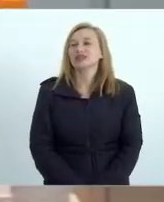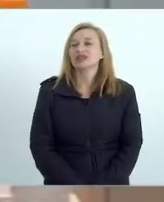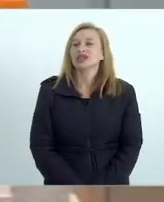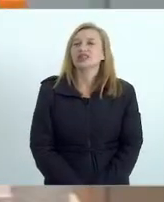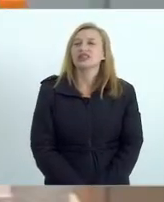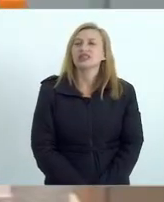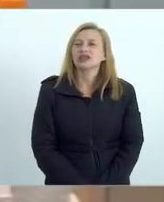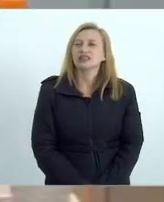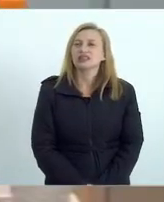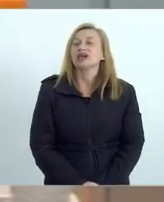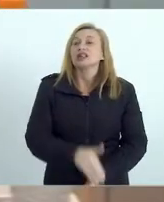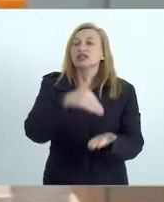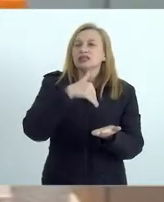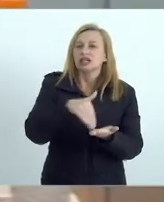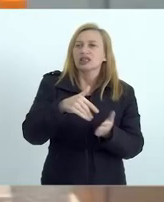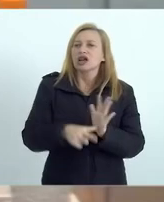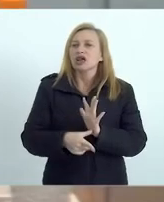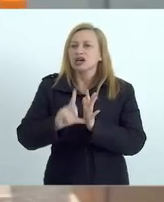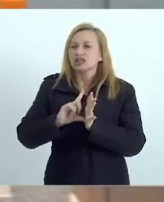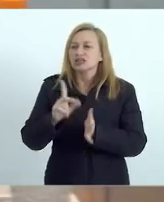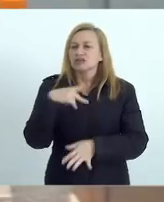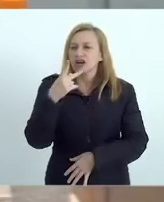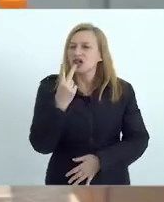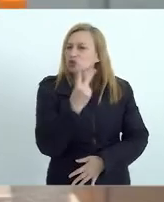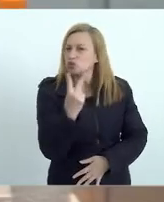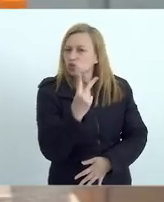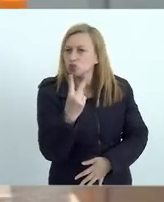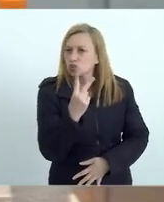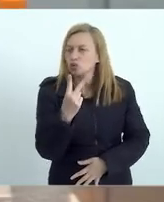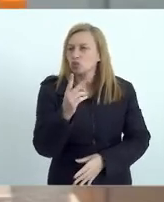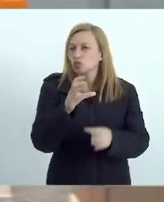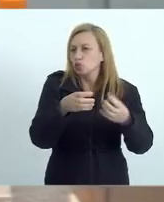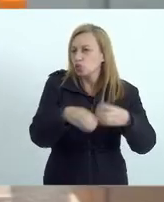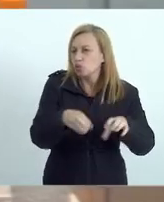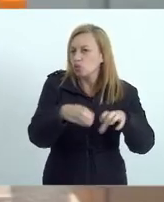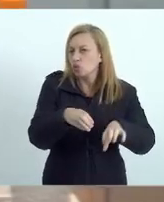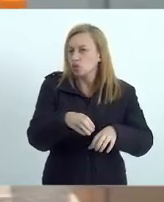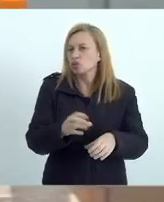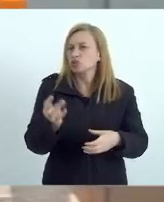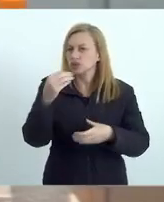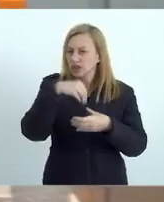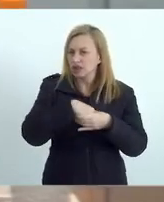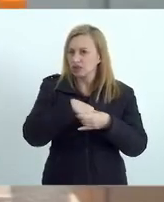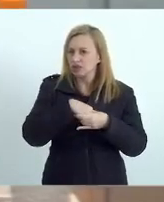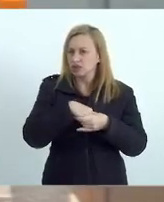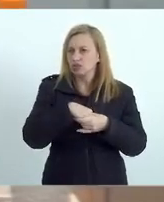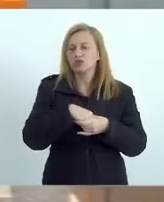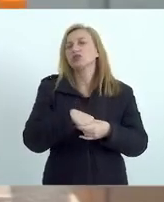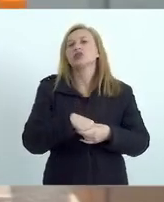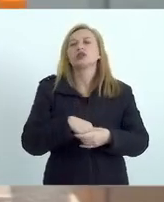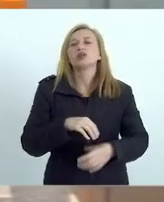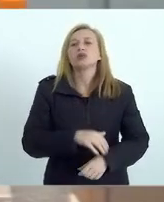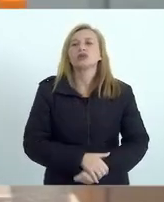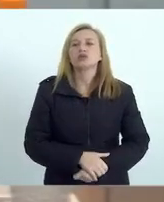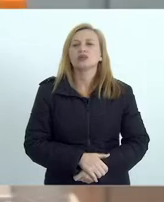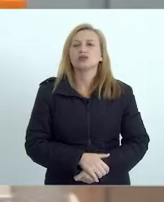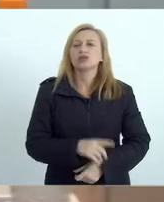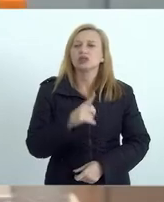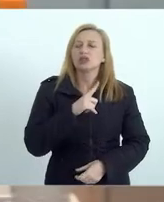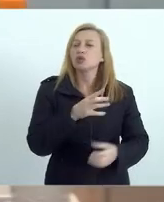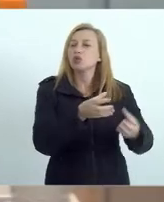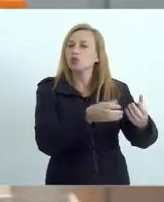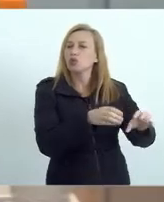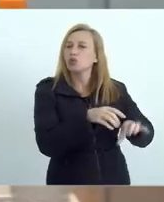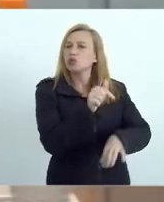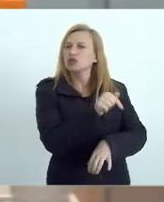o secretário antes da gente falar dos dois concursos são concurso internos especificamente existe o